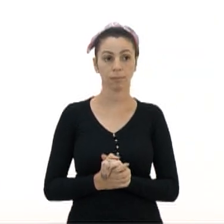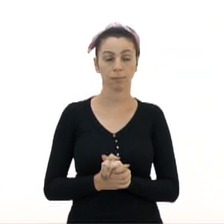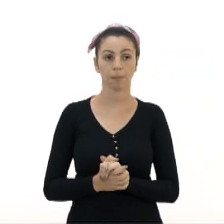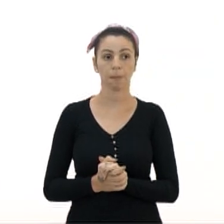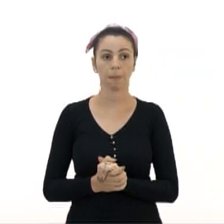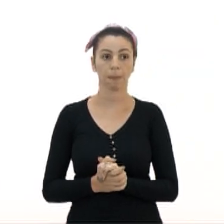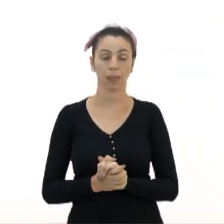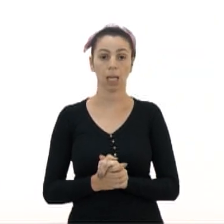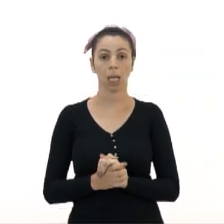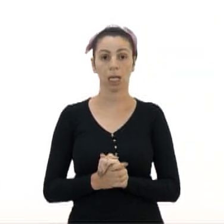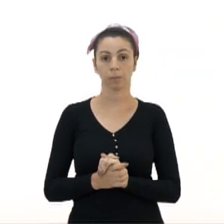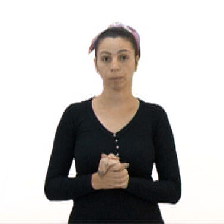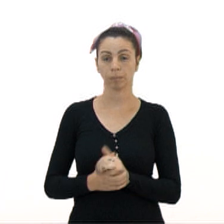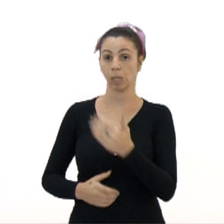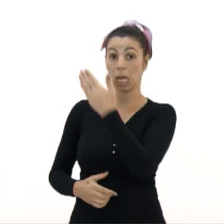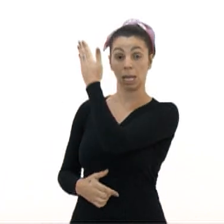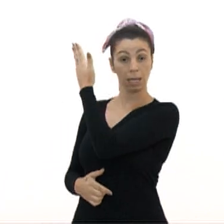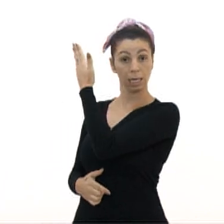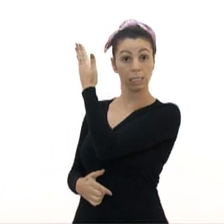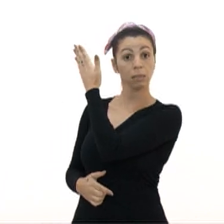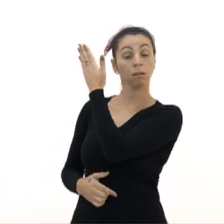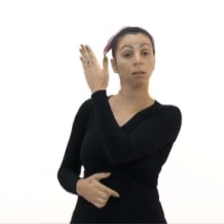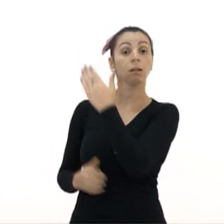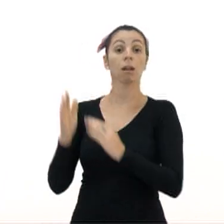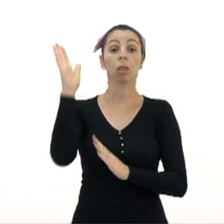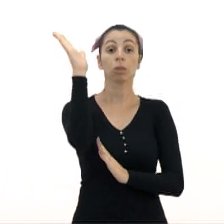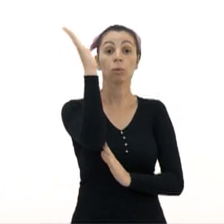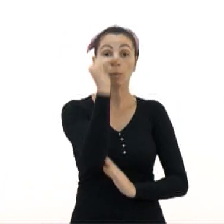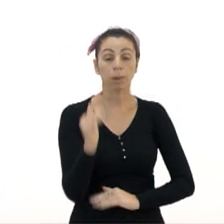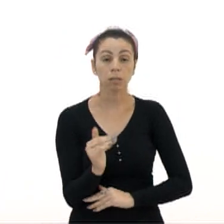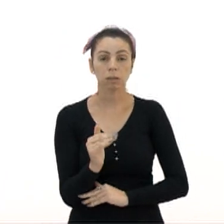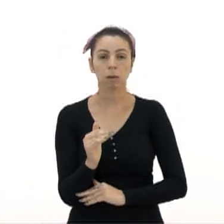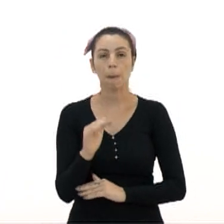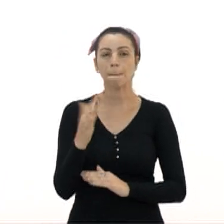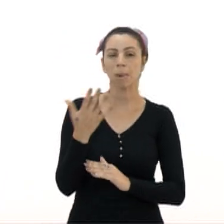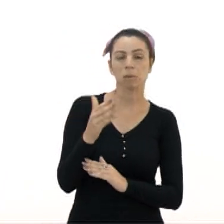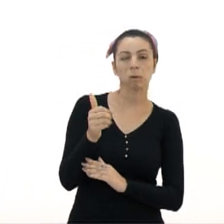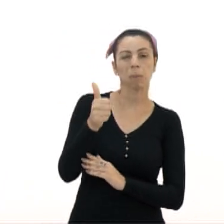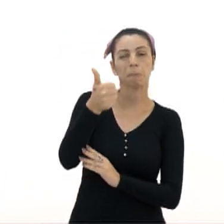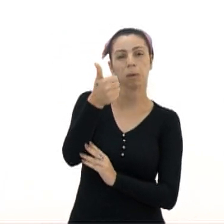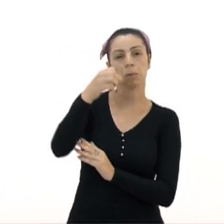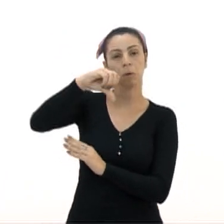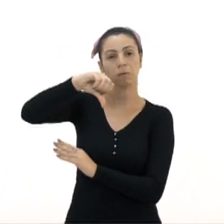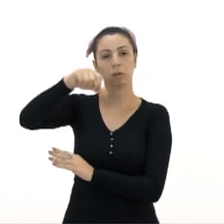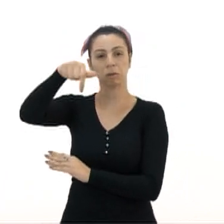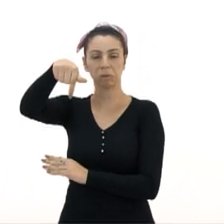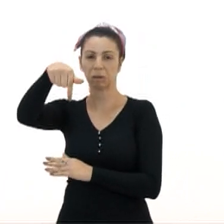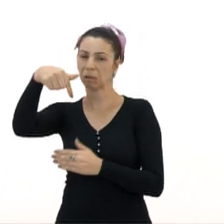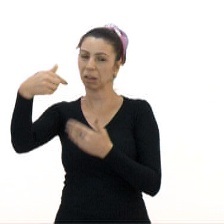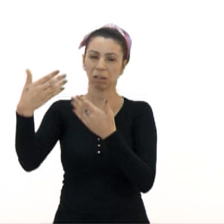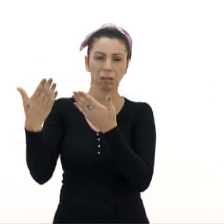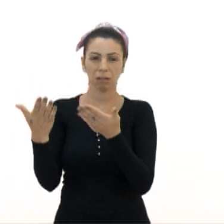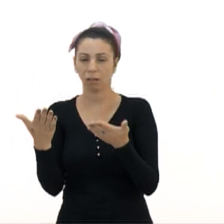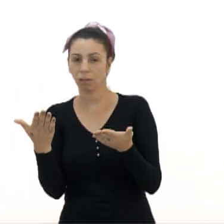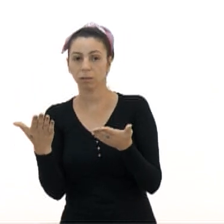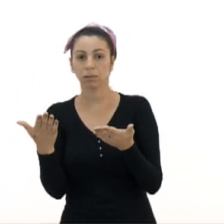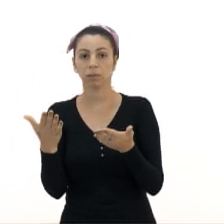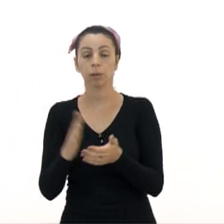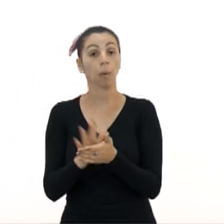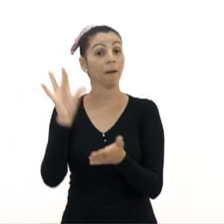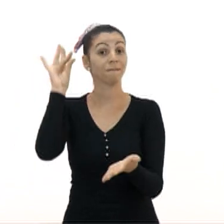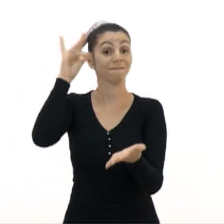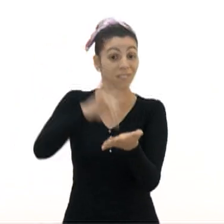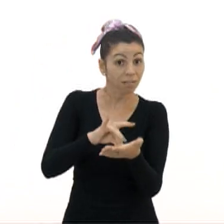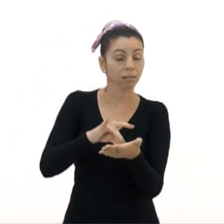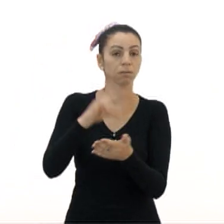Esse quadro que está no Brasil. Até, se eu não me engano, 1970 e poucos, não se julgava ser o verdadeiro